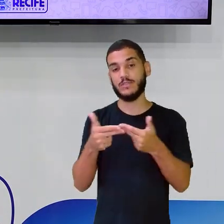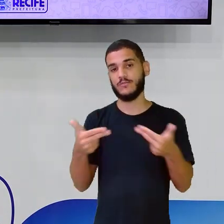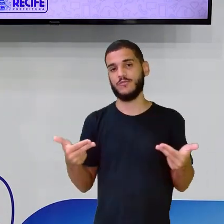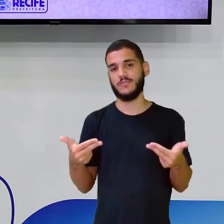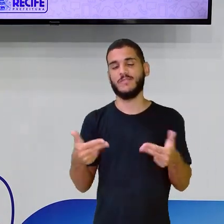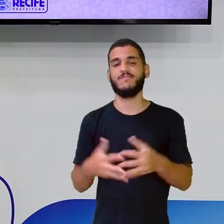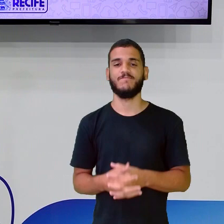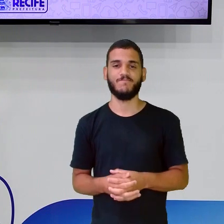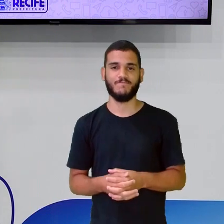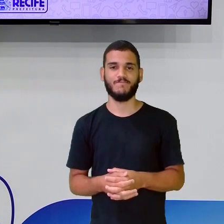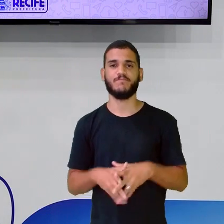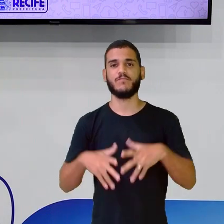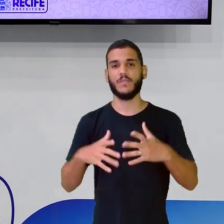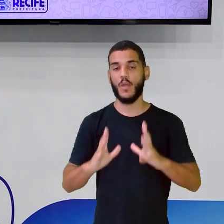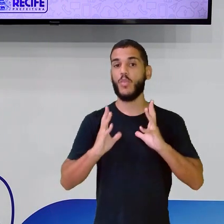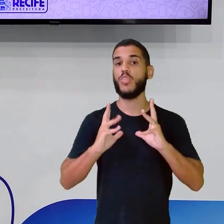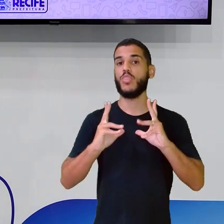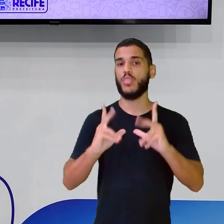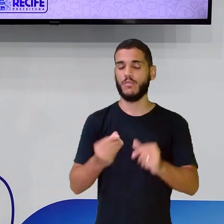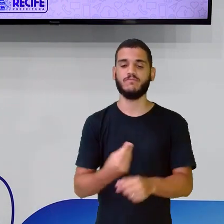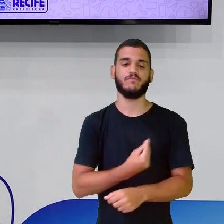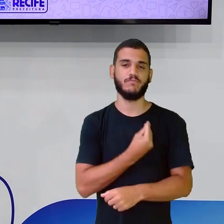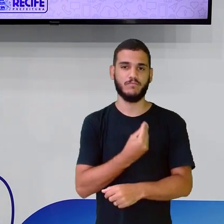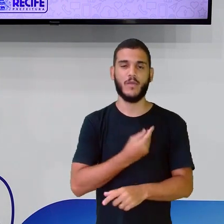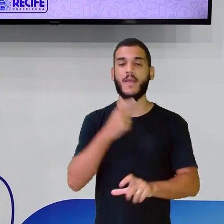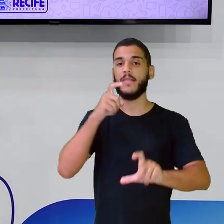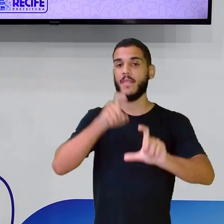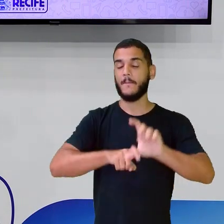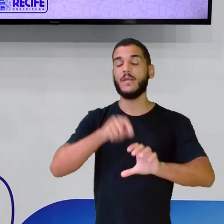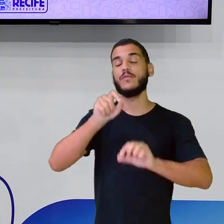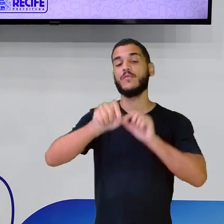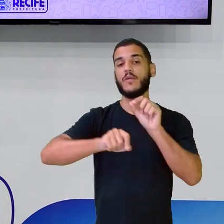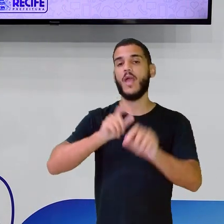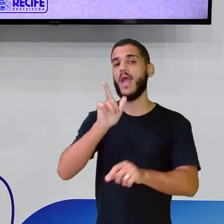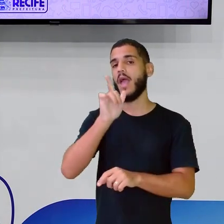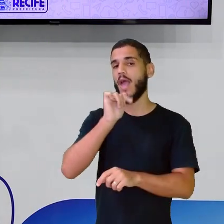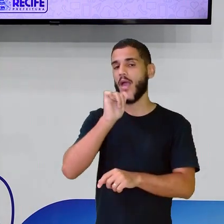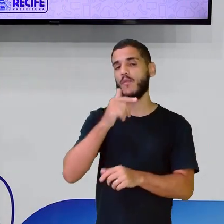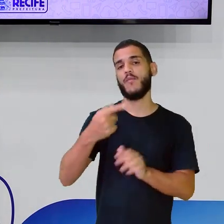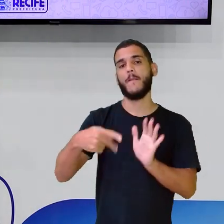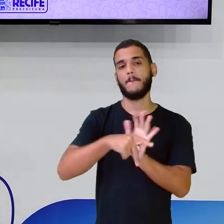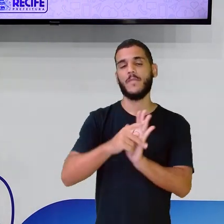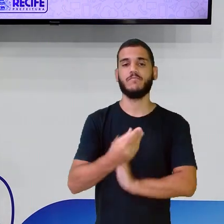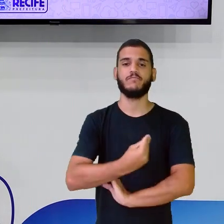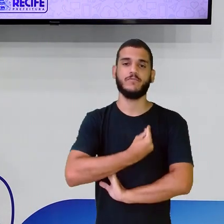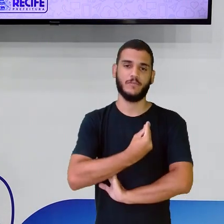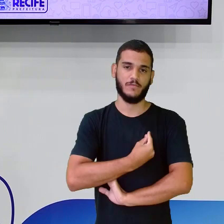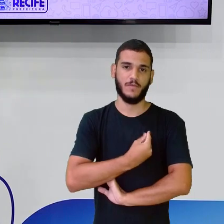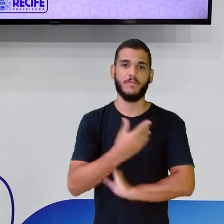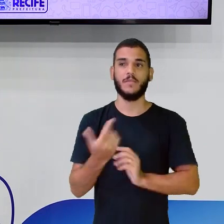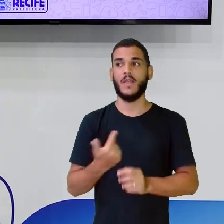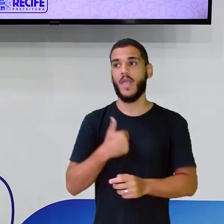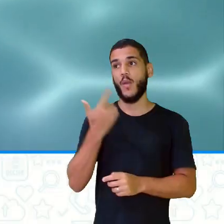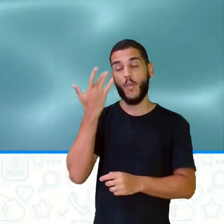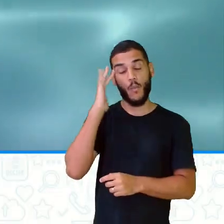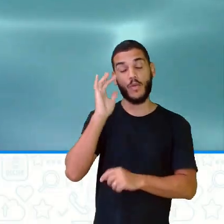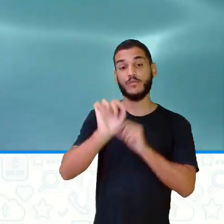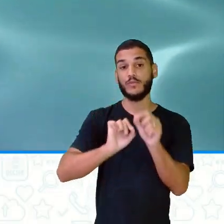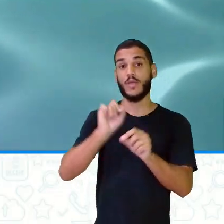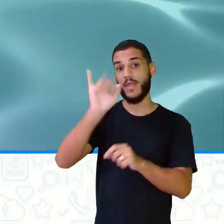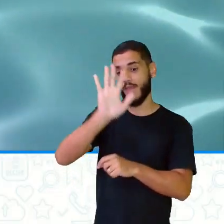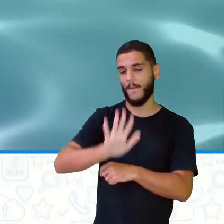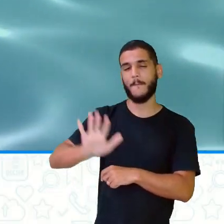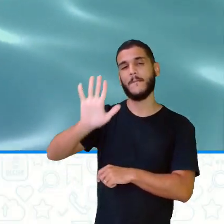beleza? Todos os seres vivos dependem da água para sobreviver. Eu acho que essa imagem